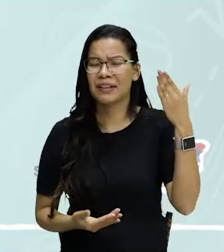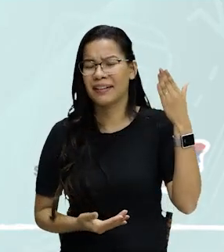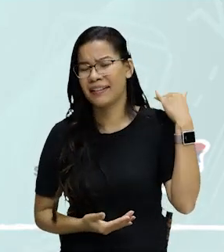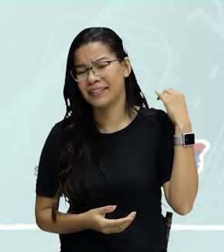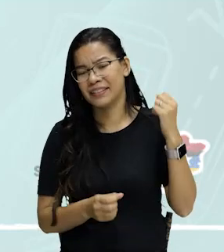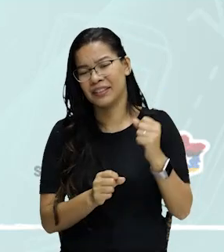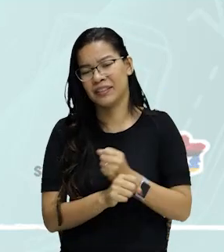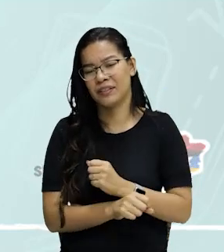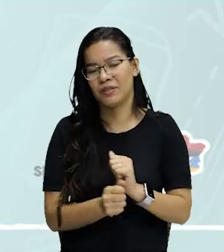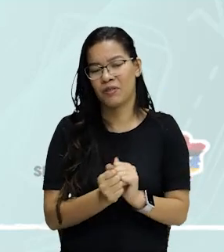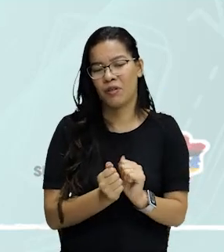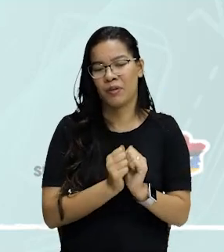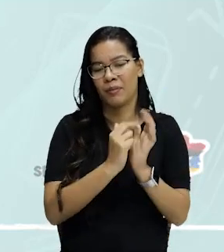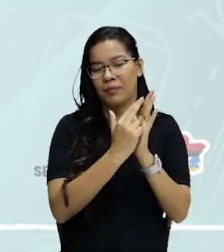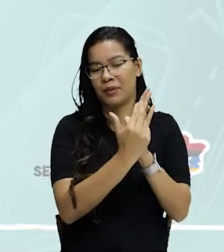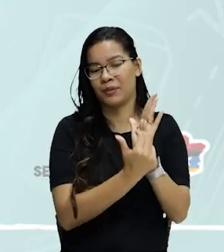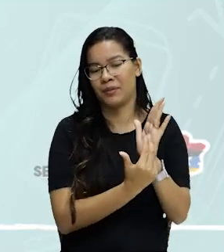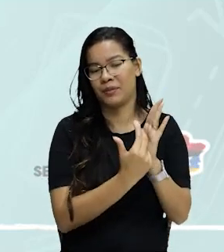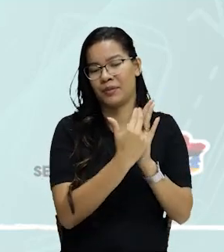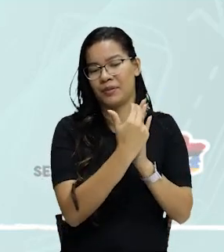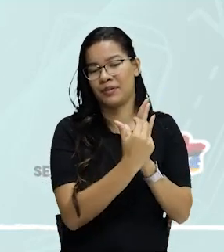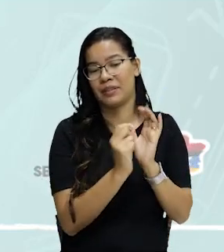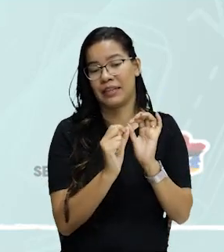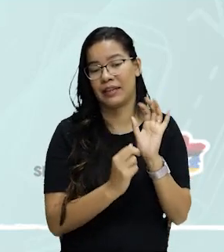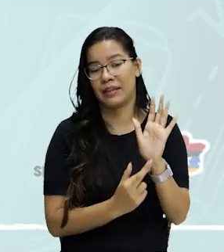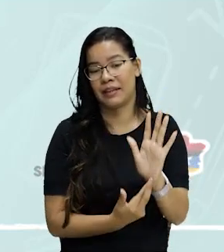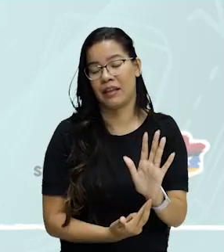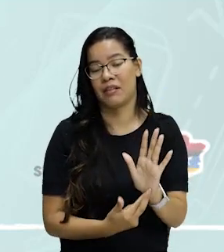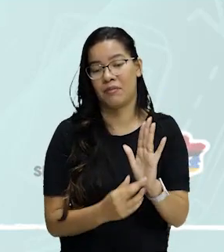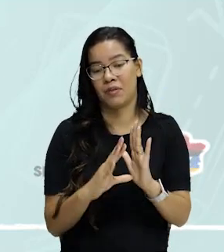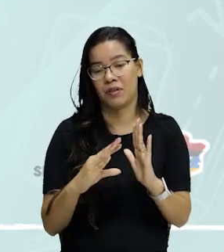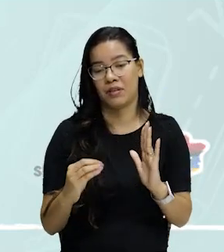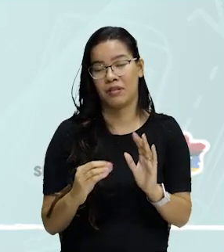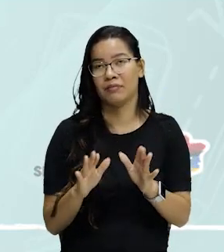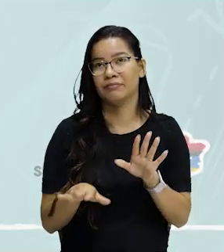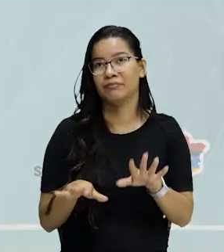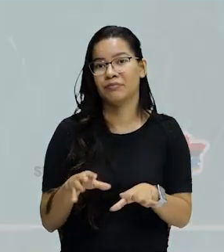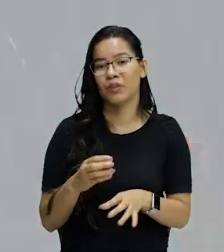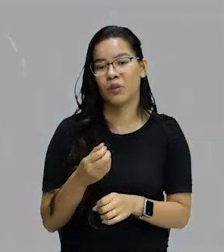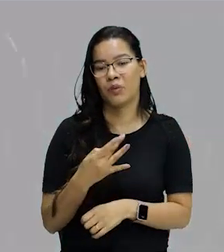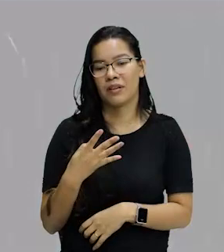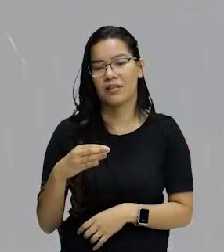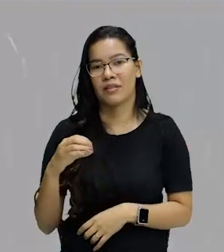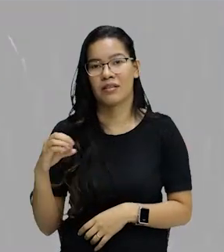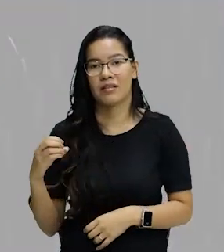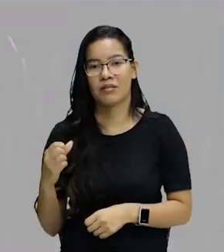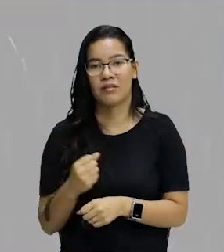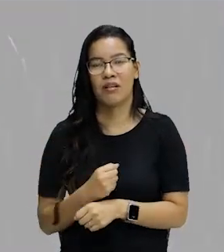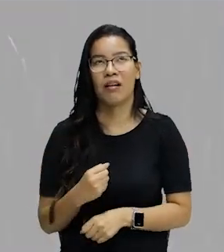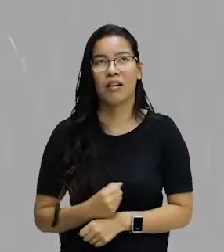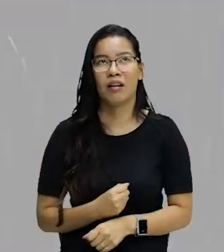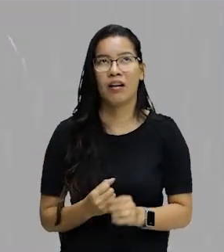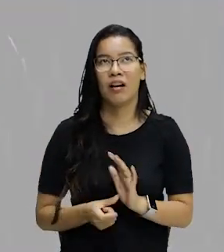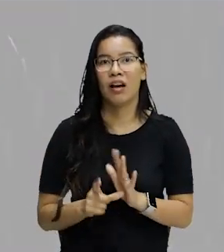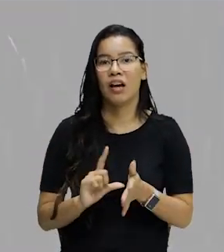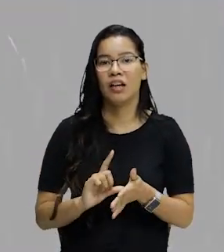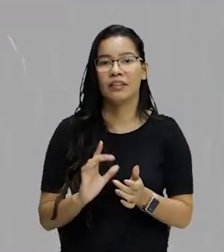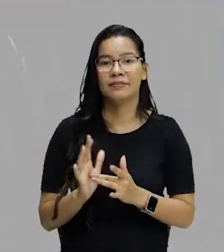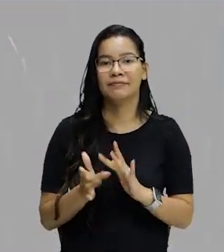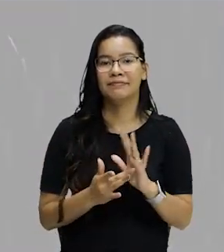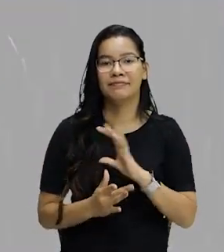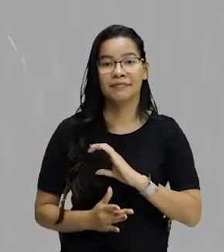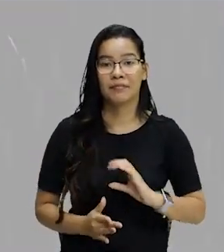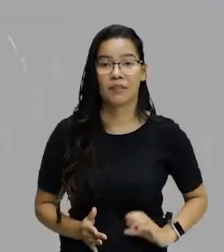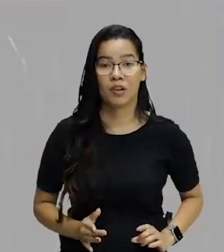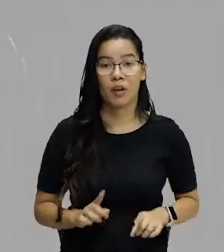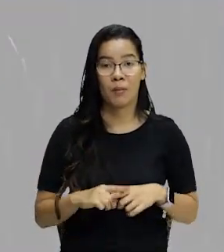modalidade datadas de 400 anos antes de Cristo. Mas o esporte, como o conhecemos, só surgiu na segunda